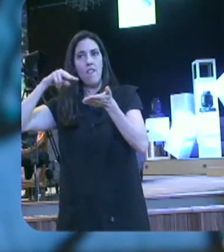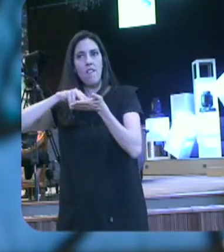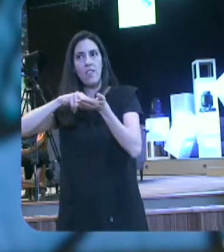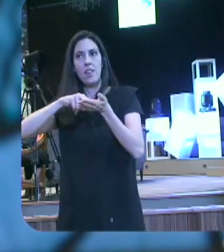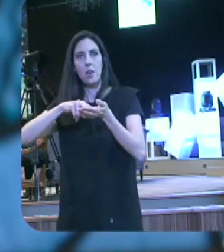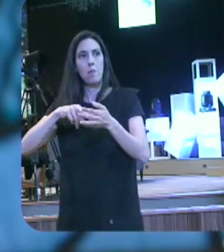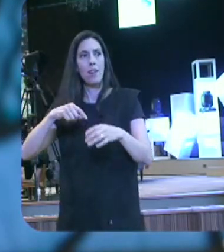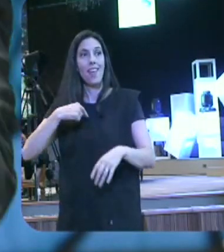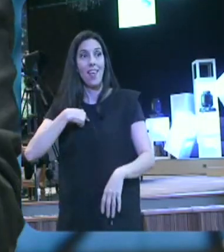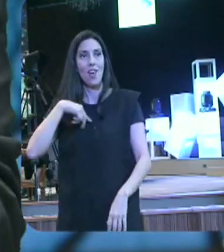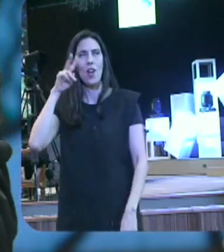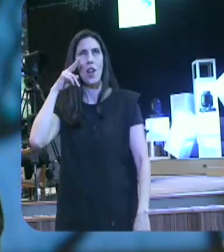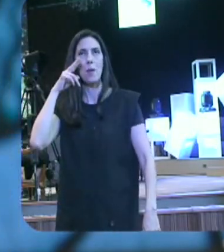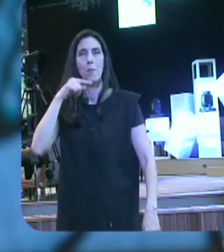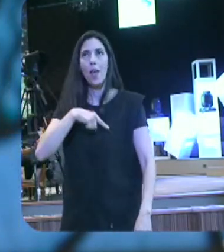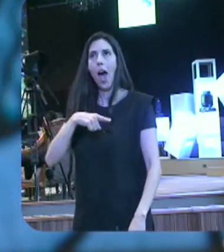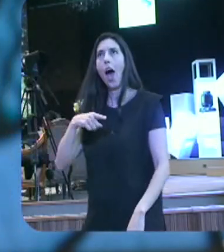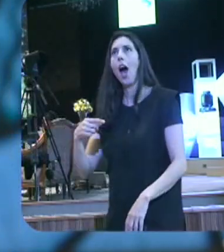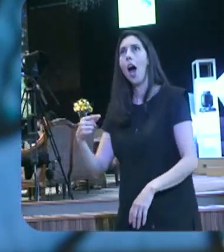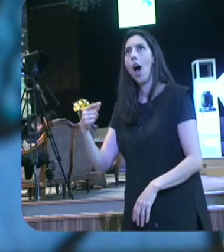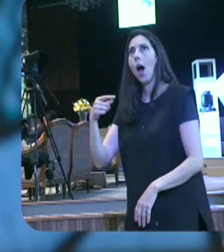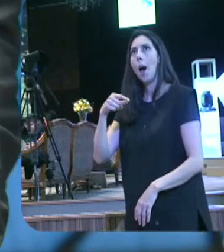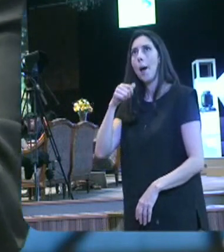do Senhor estão fixos em você.